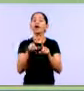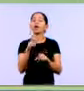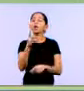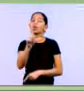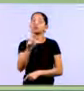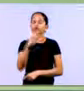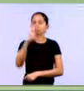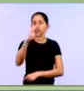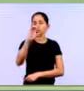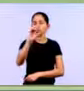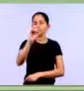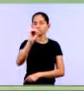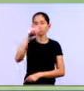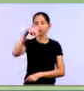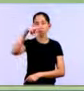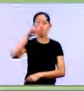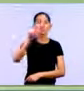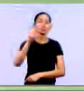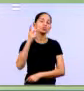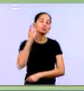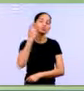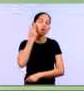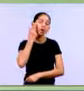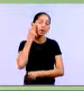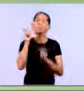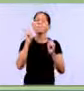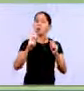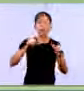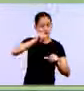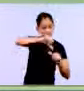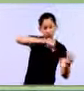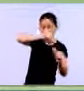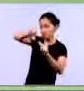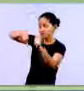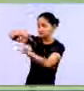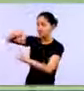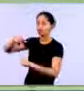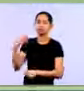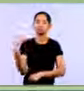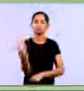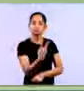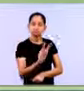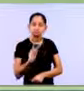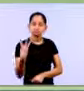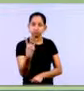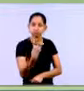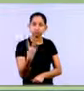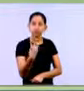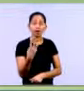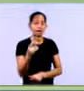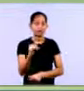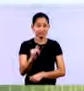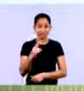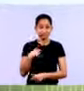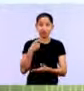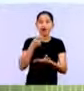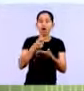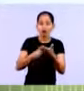que tanto um ente quanto o outro pode tributar. Porém, aquele que tributar é que terá o direito